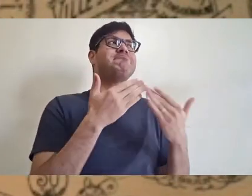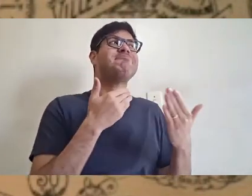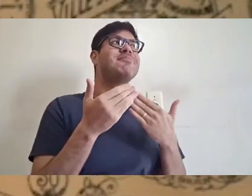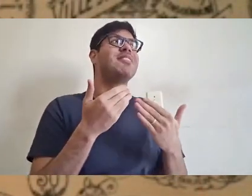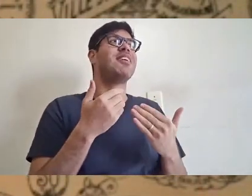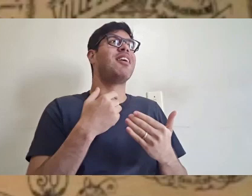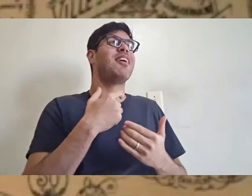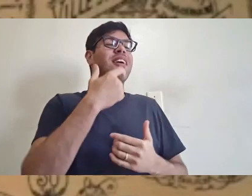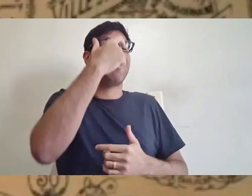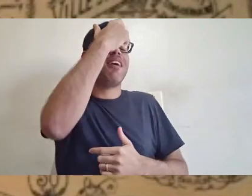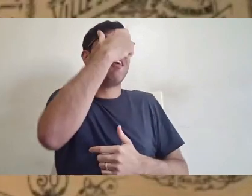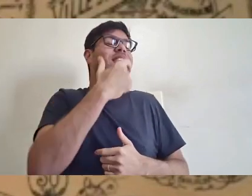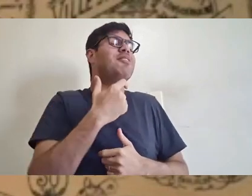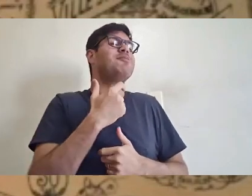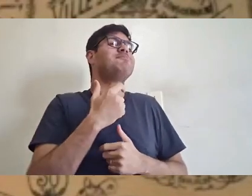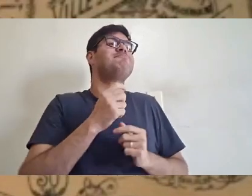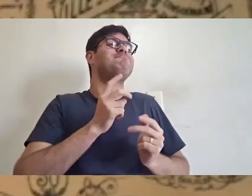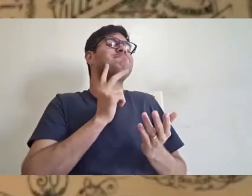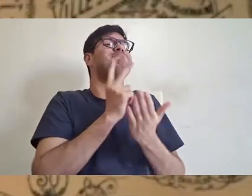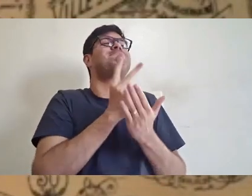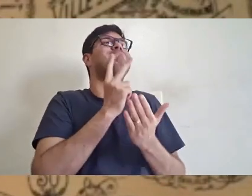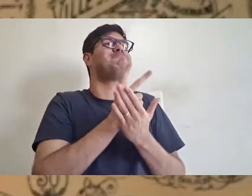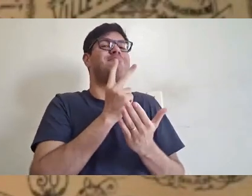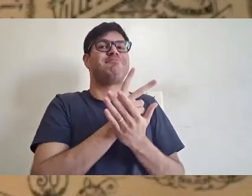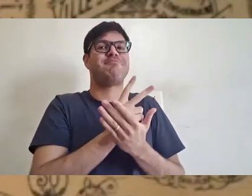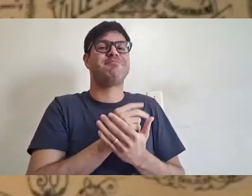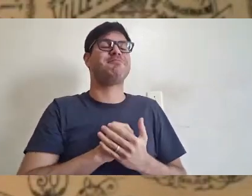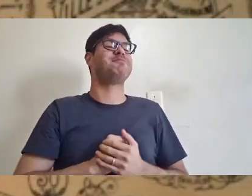eu mesmo, né, com as minhas